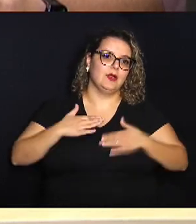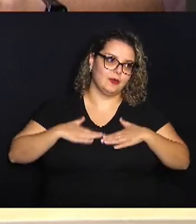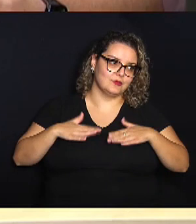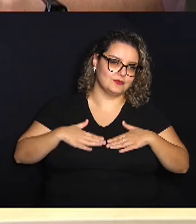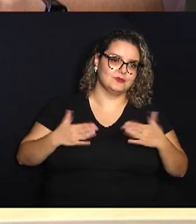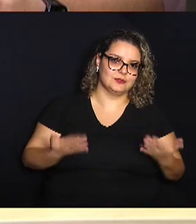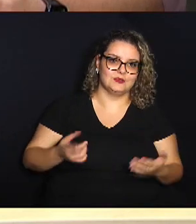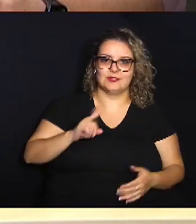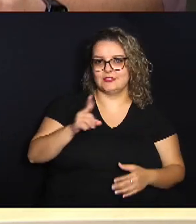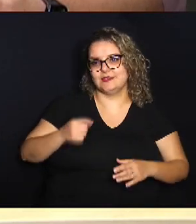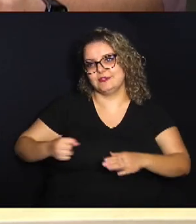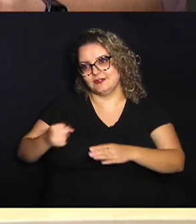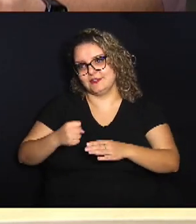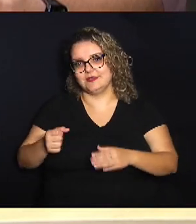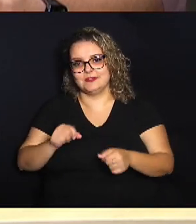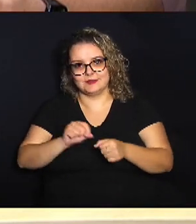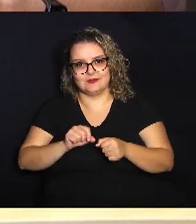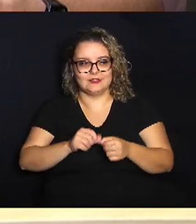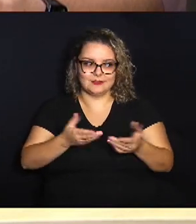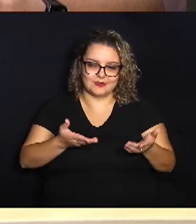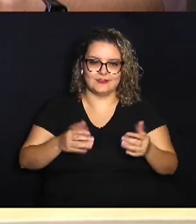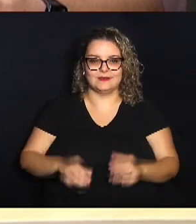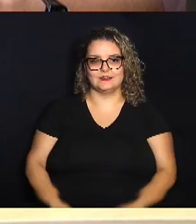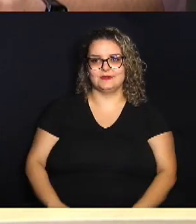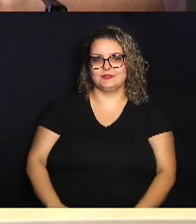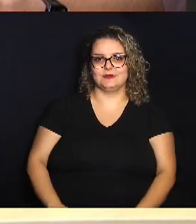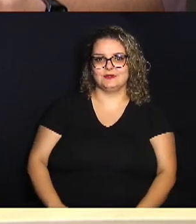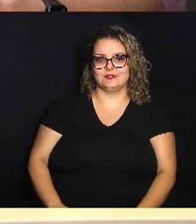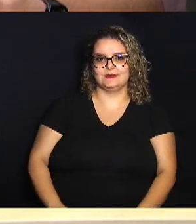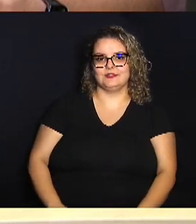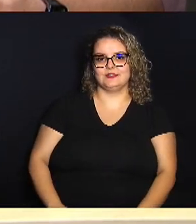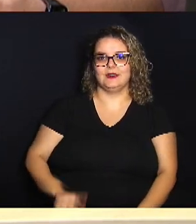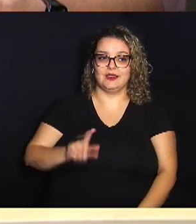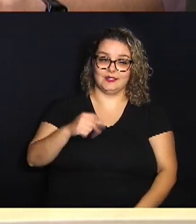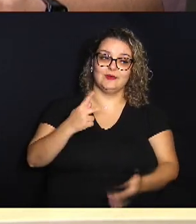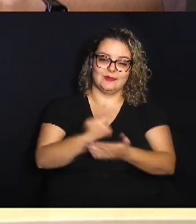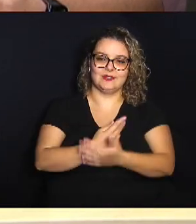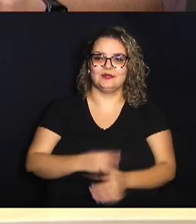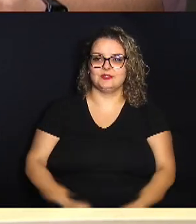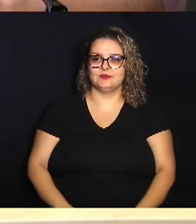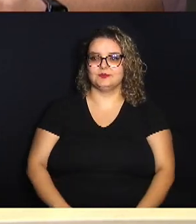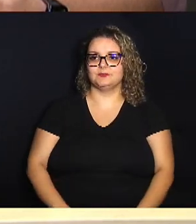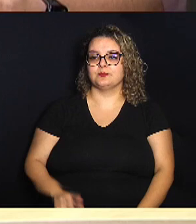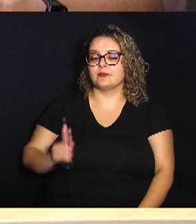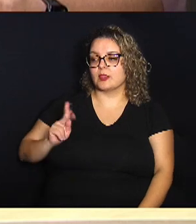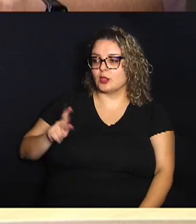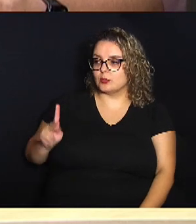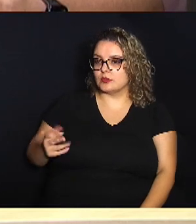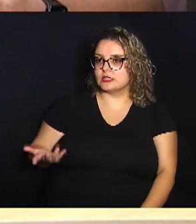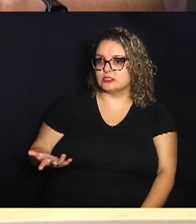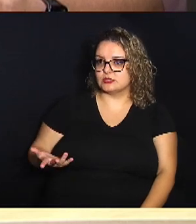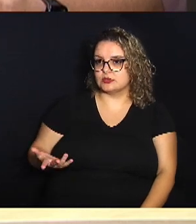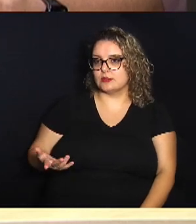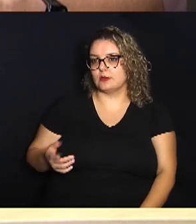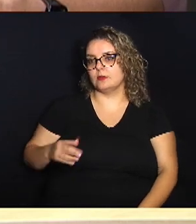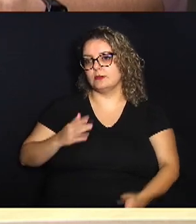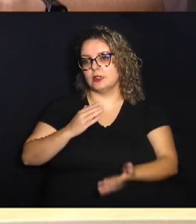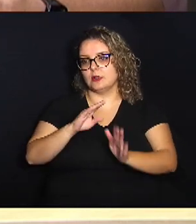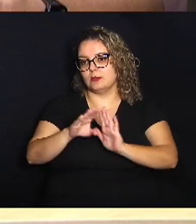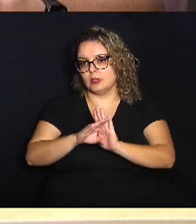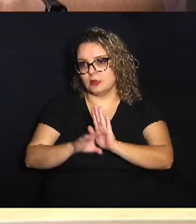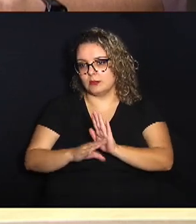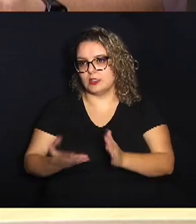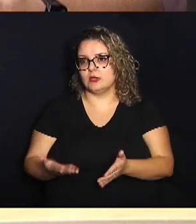não na cozinha. Aí é um erro. Aí o professor então também tem que se programar, né, para ver